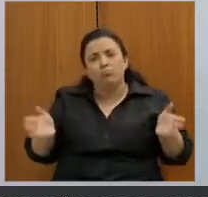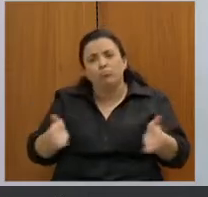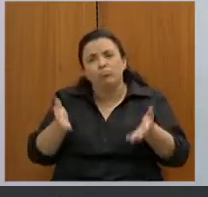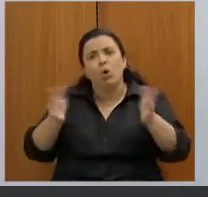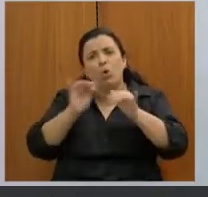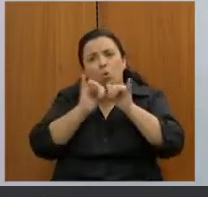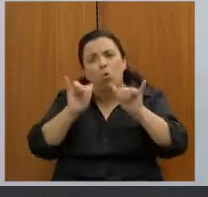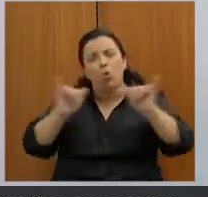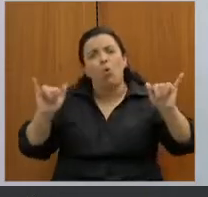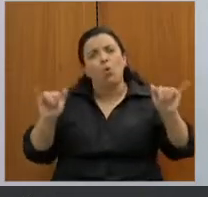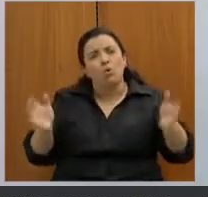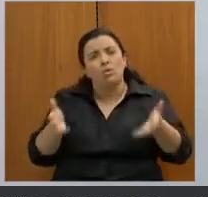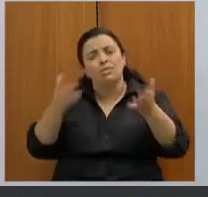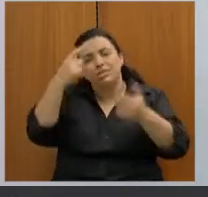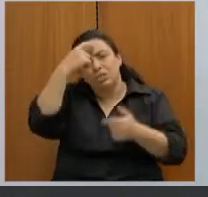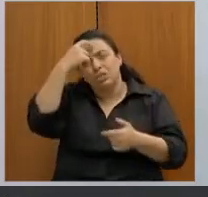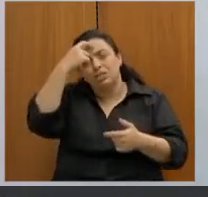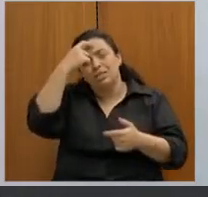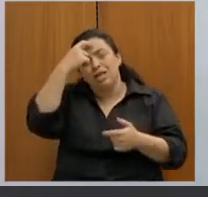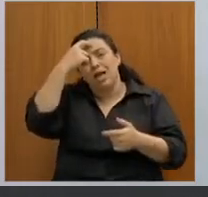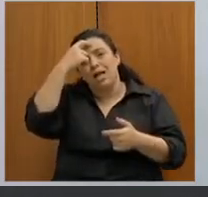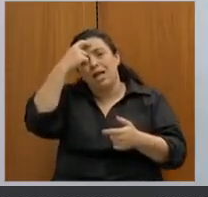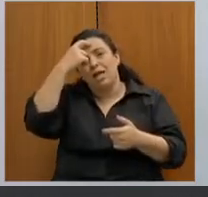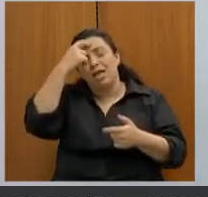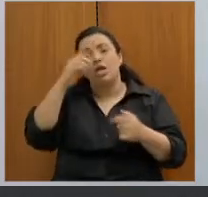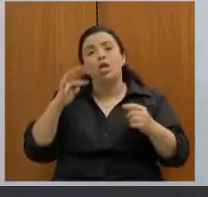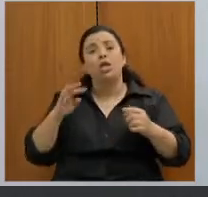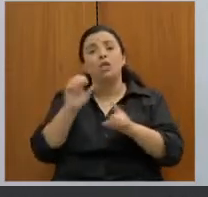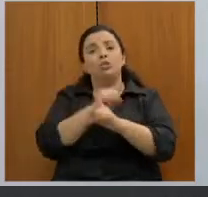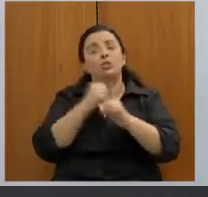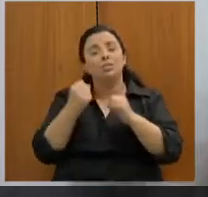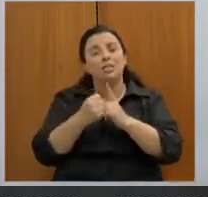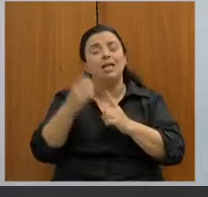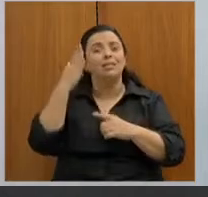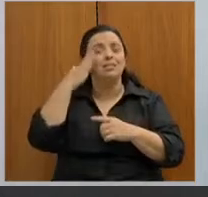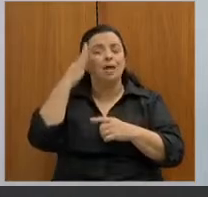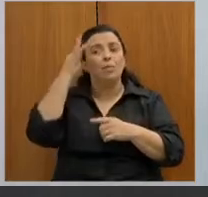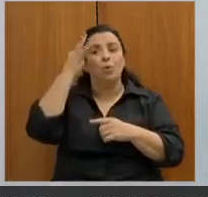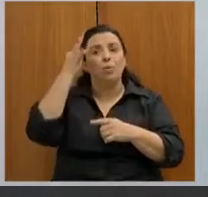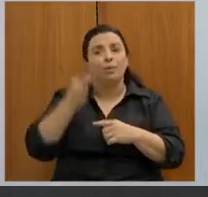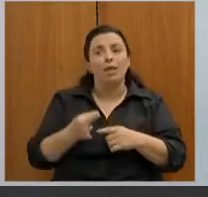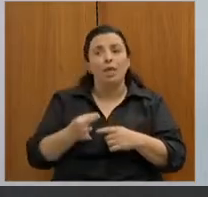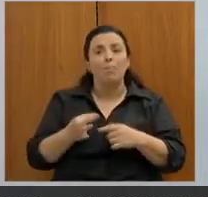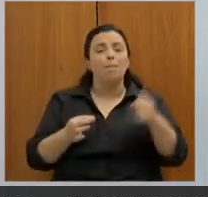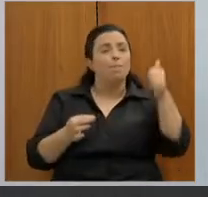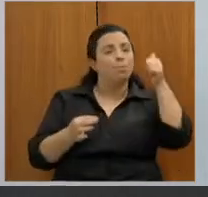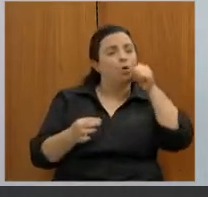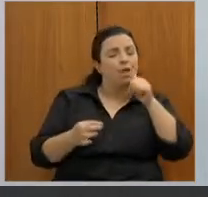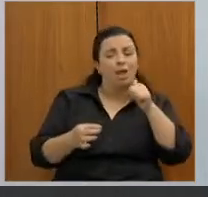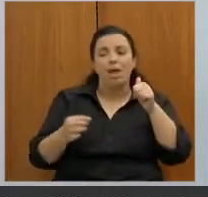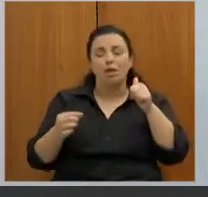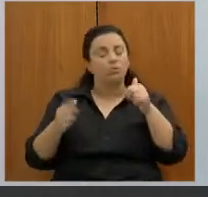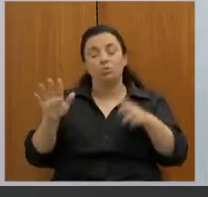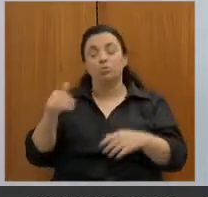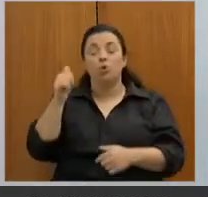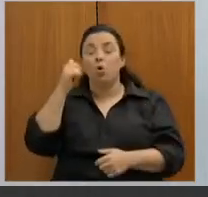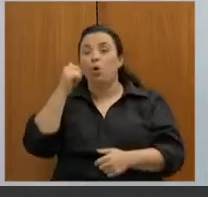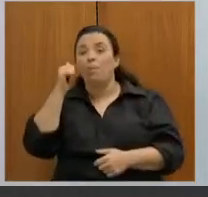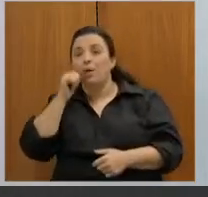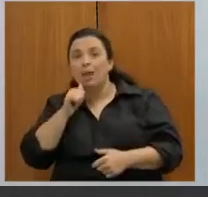a mulher e homem é são diferentes em suas manifestações